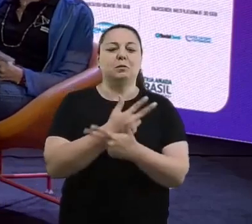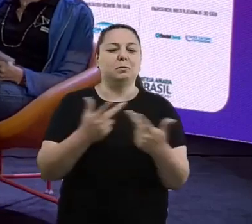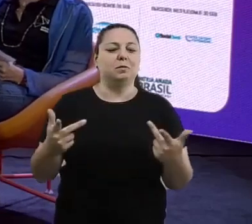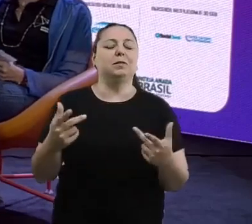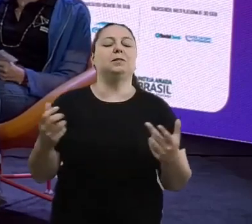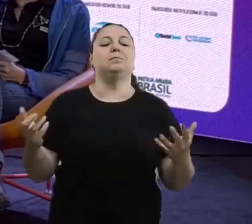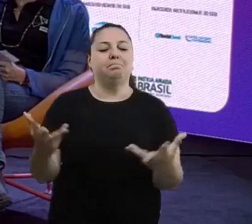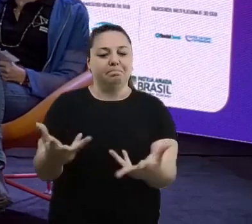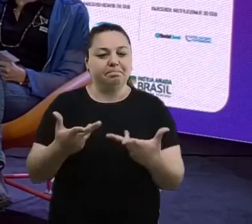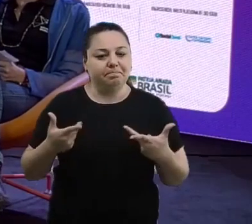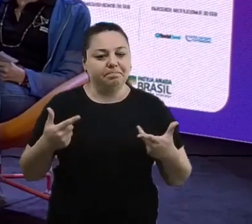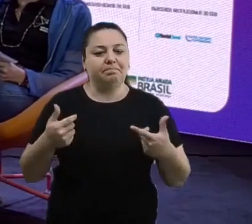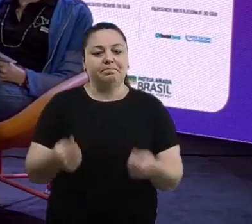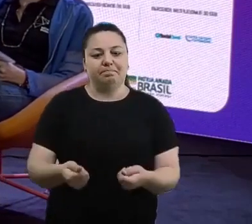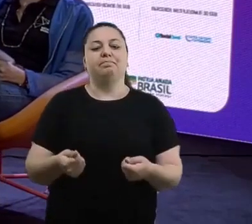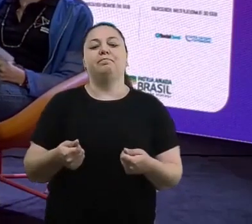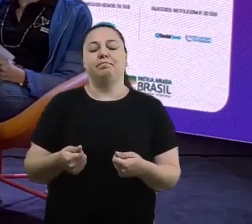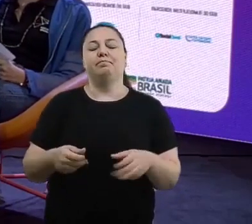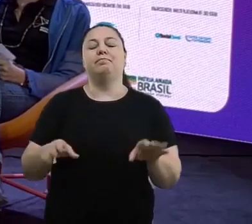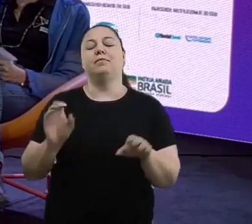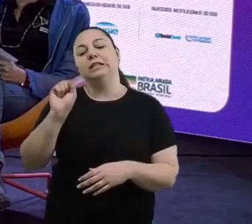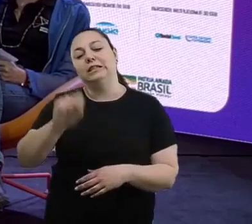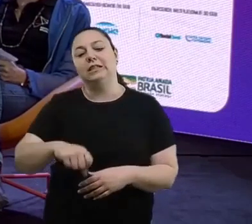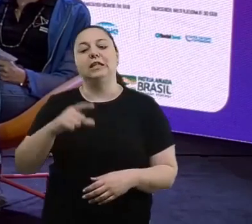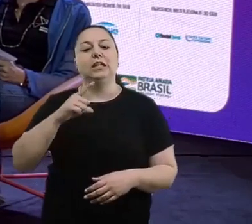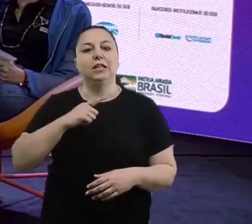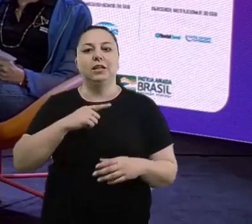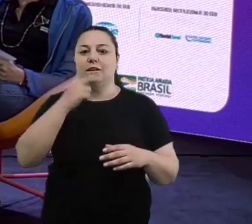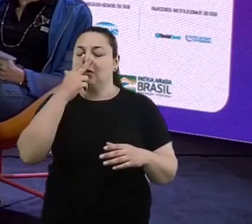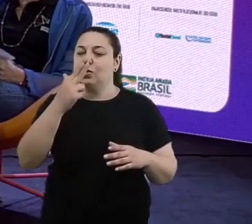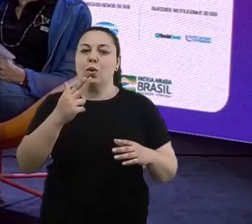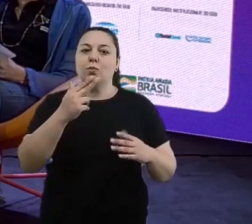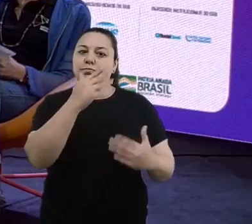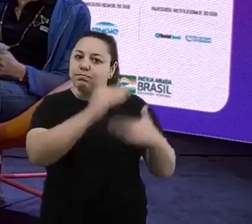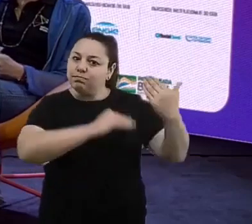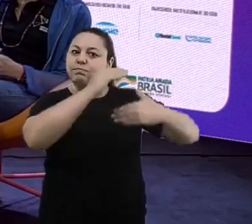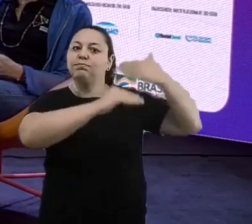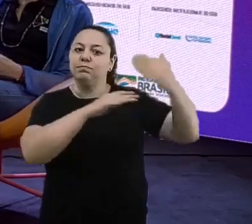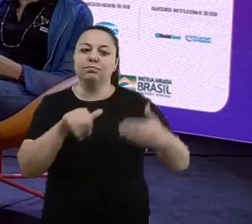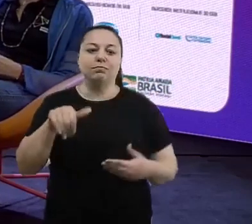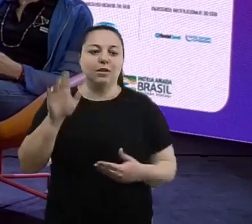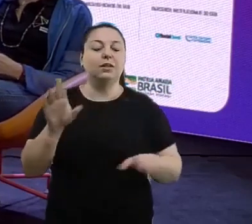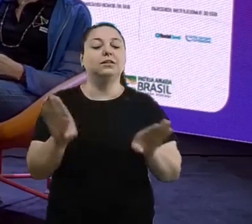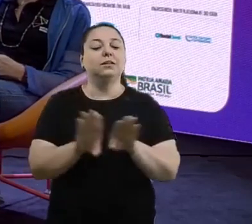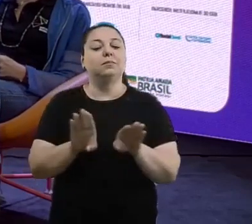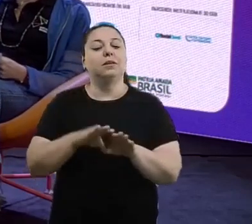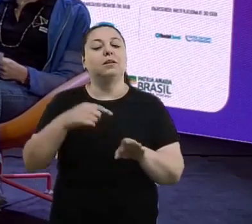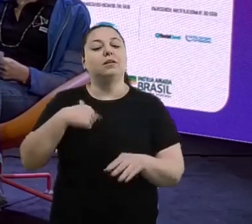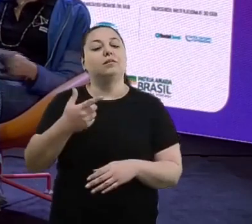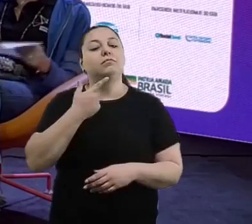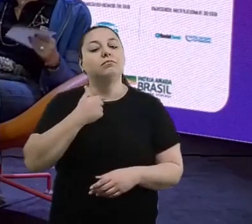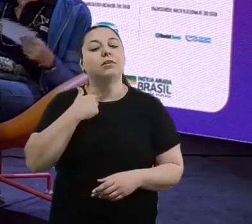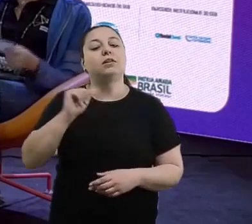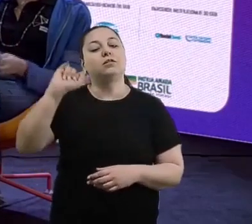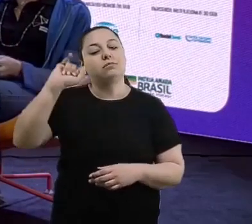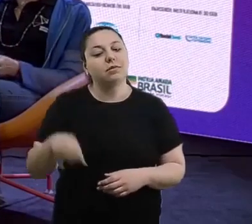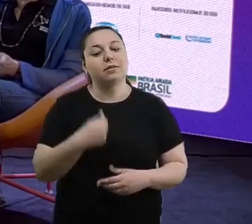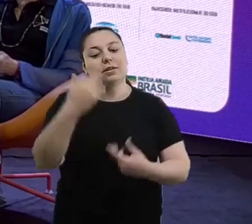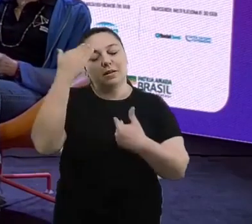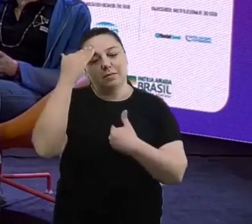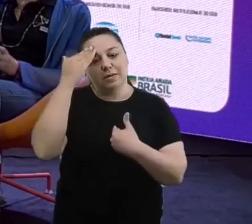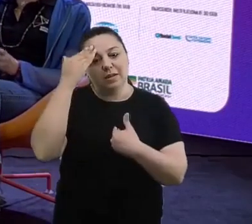que o Bruno é radialista, né? Certeza ali, porque o cara manteve o tom ali, isso na apresentação também muda tudo, né? Manter a atenção e tal, então isso é muito